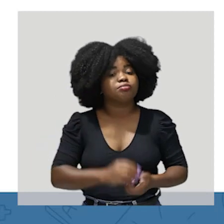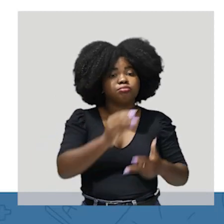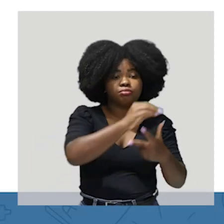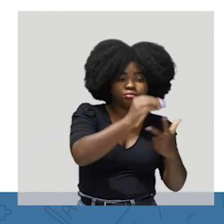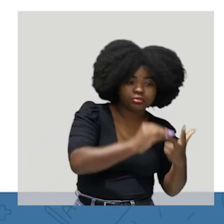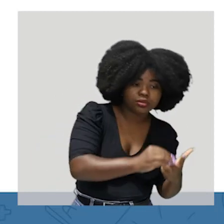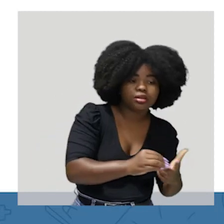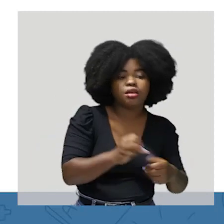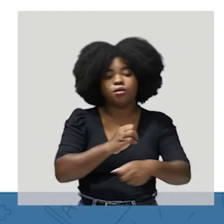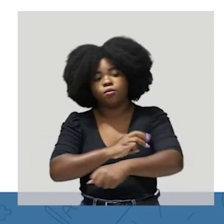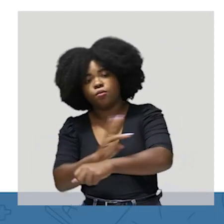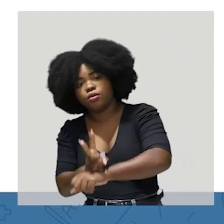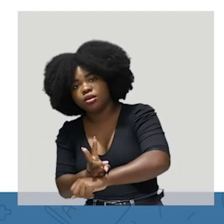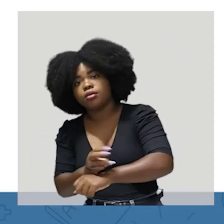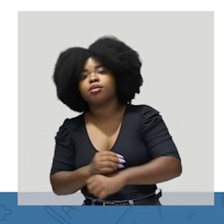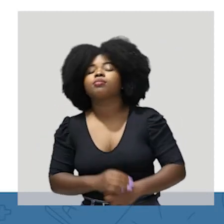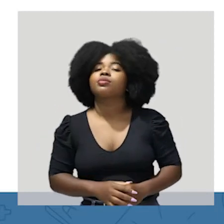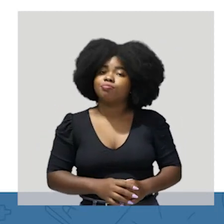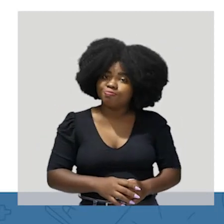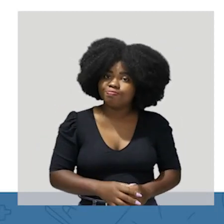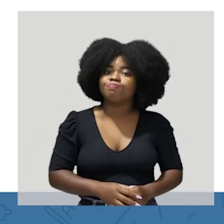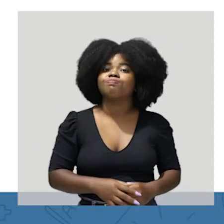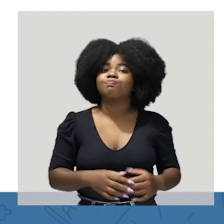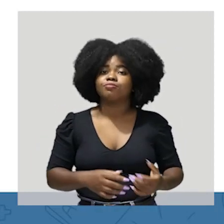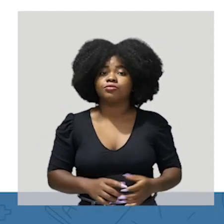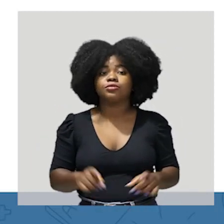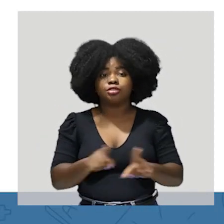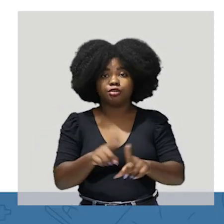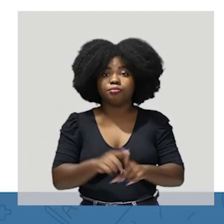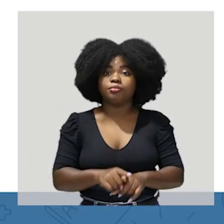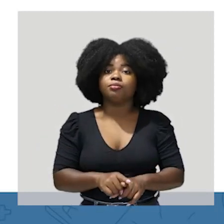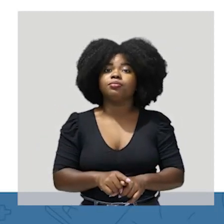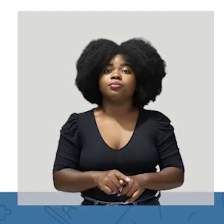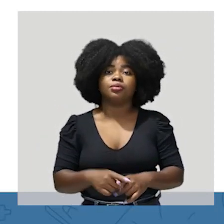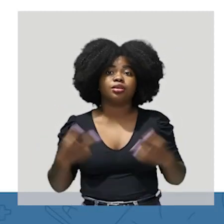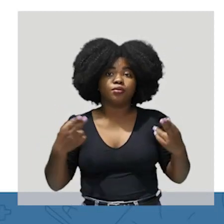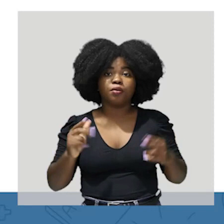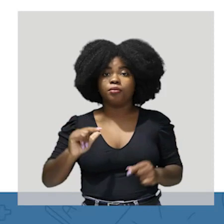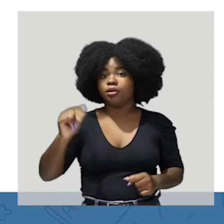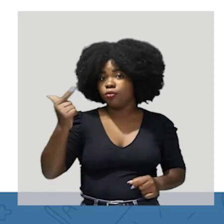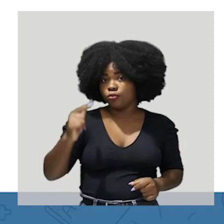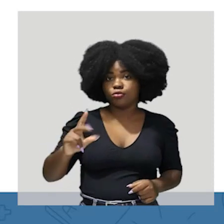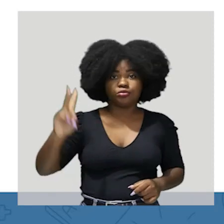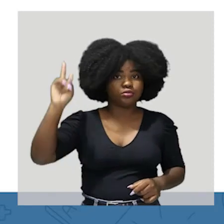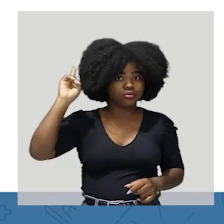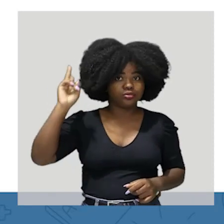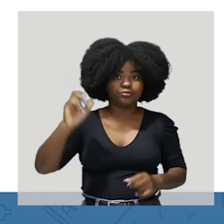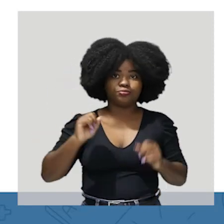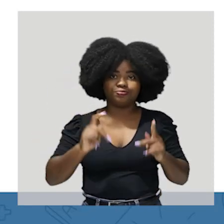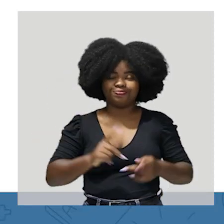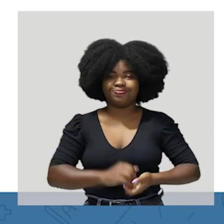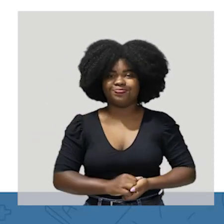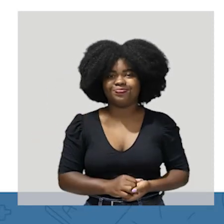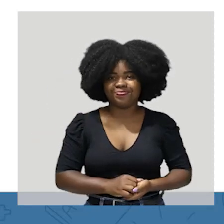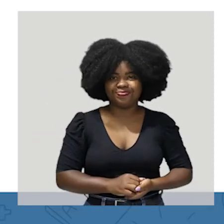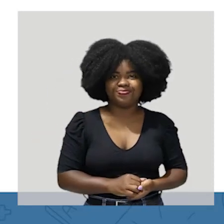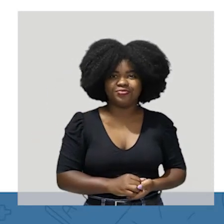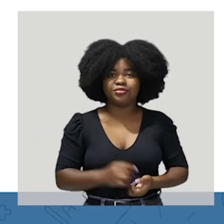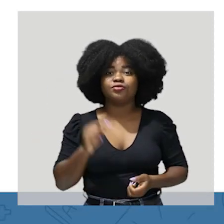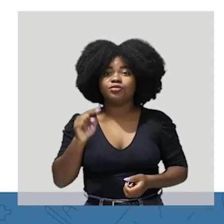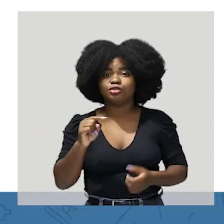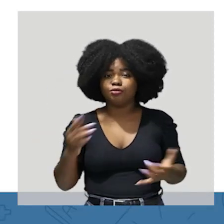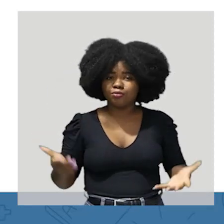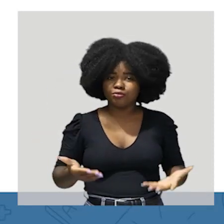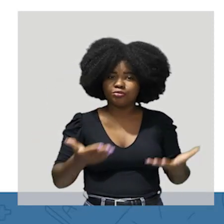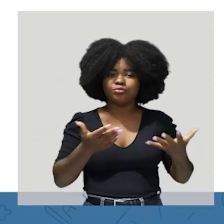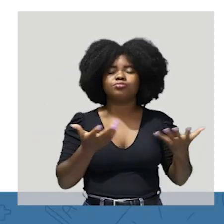Dinei seja de Uema serve também para outros vestibulares você só aperfeiçoa o seu